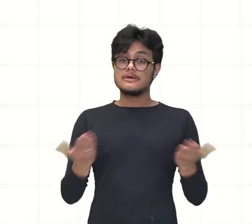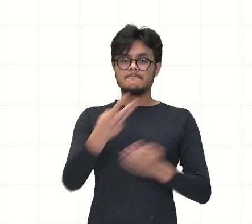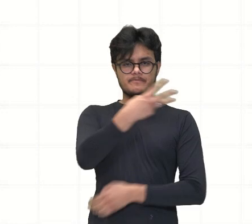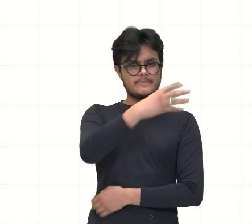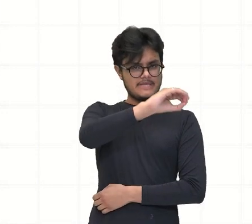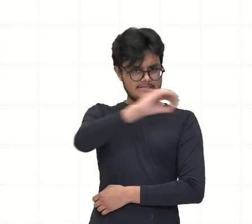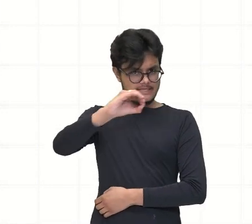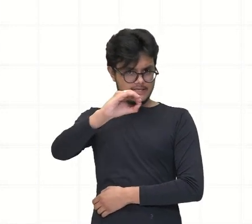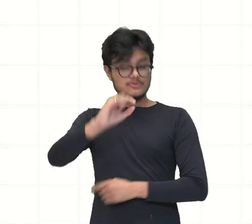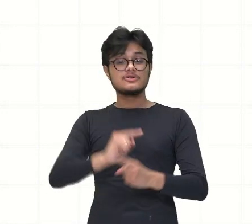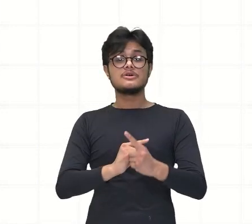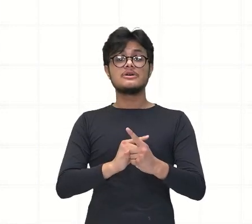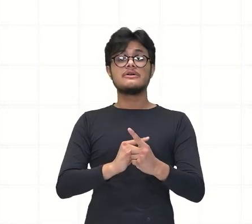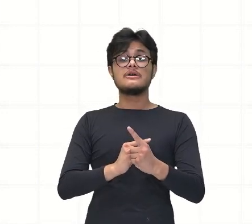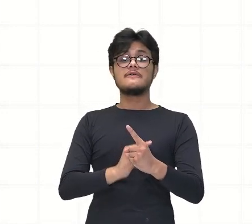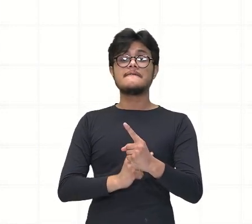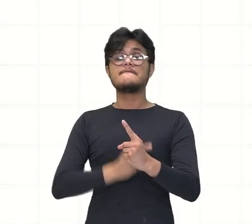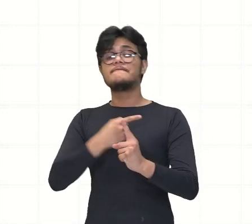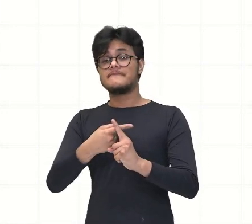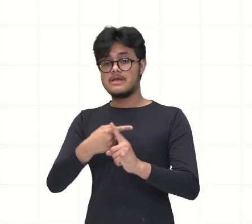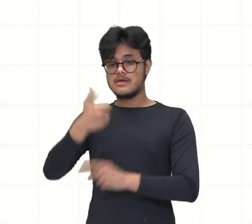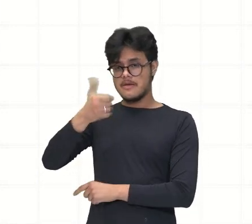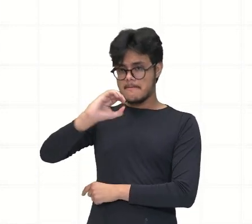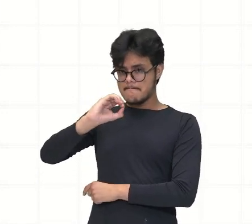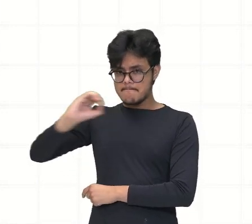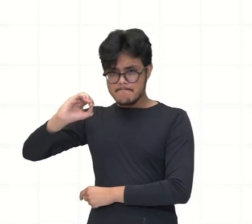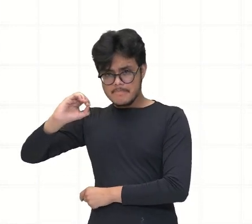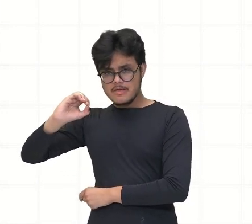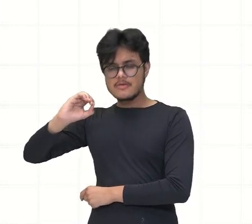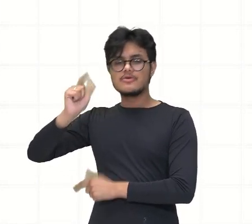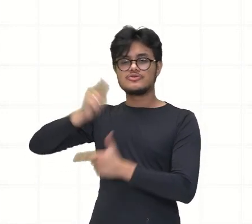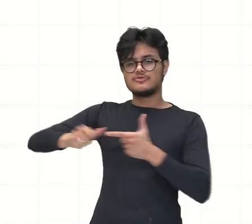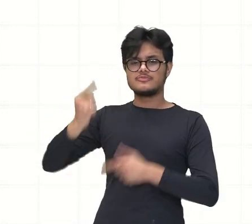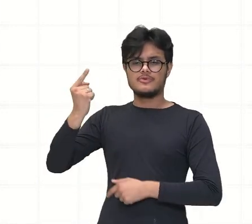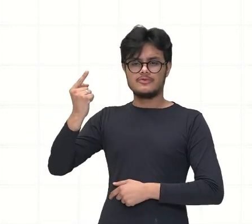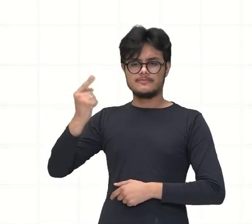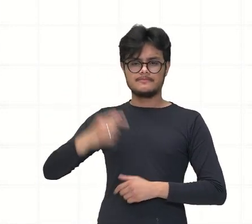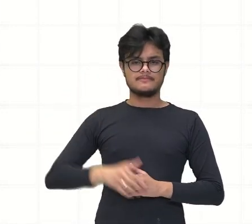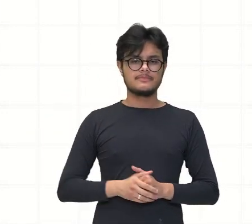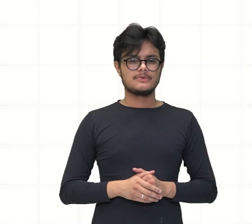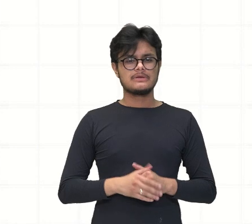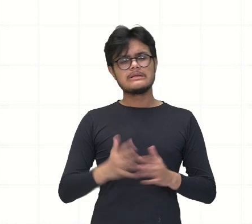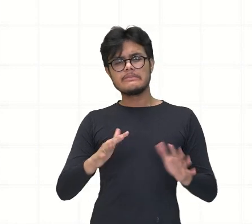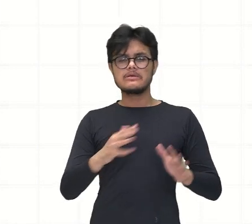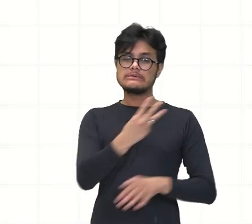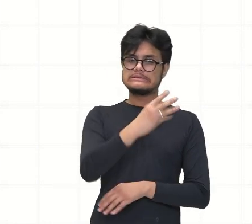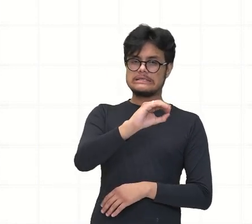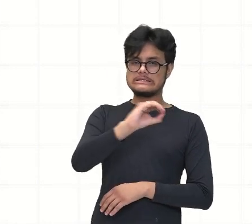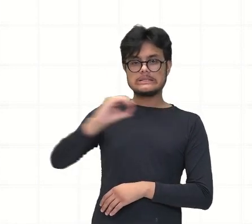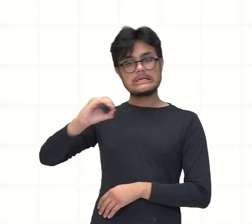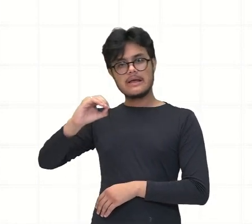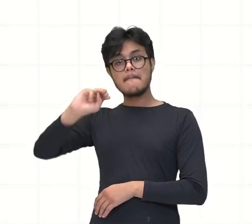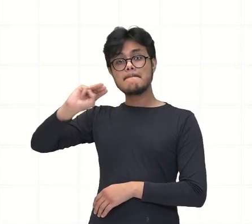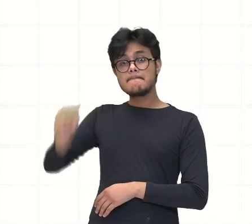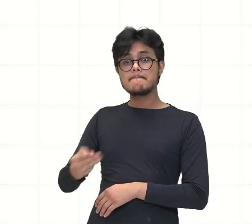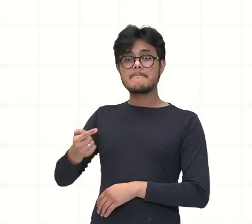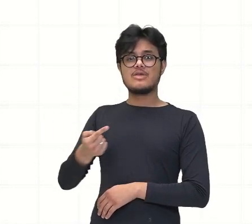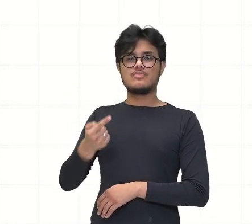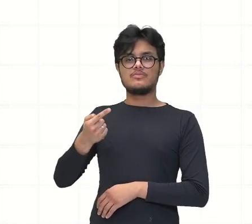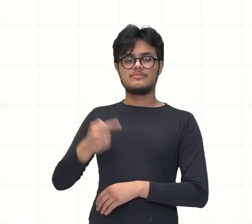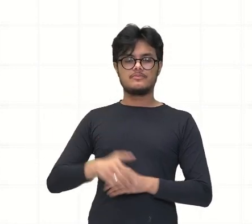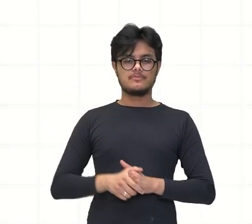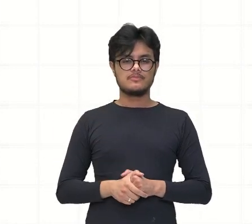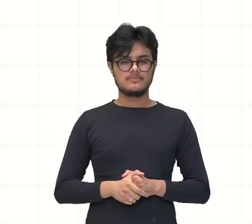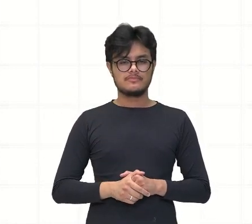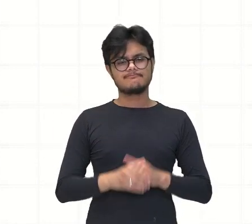dividido por 1. Por isso que nós vamos obter 300 mil micrômetros. Beleza? Então,